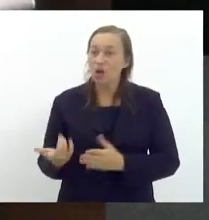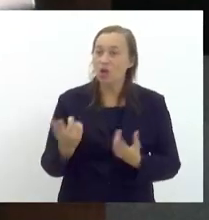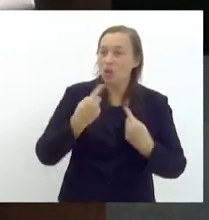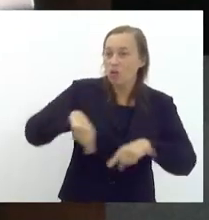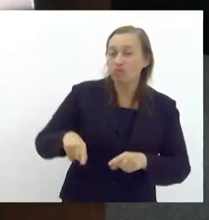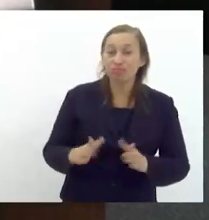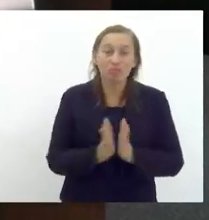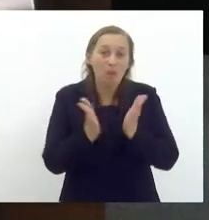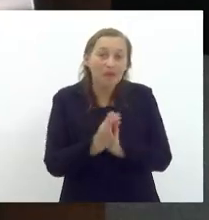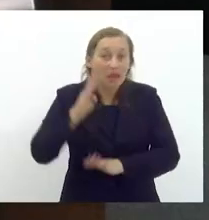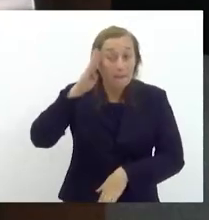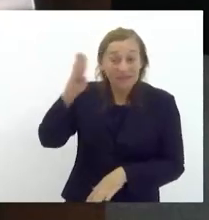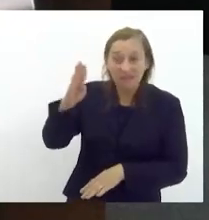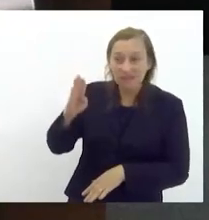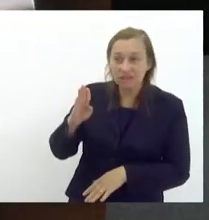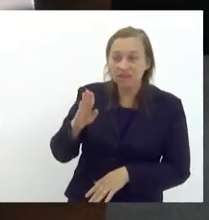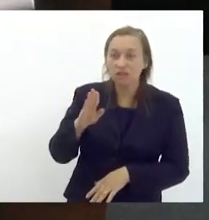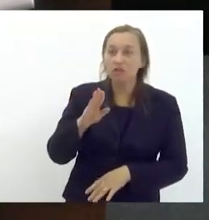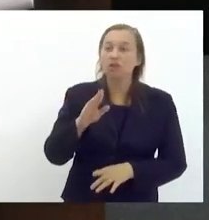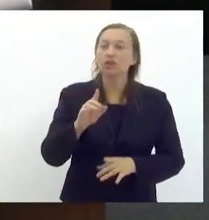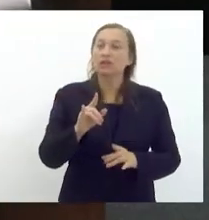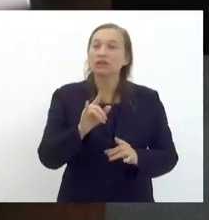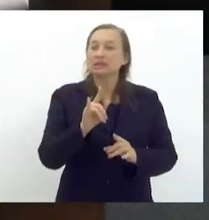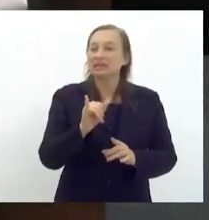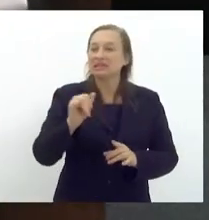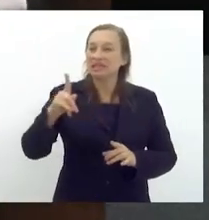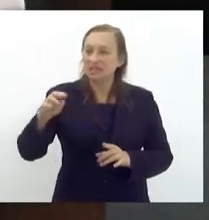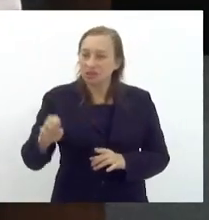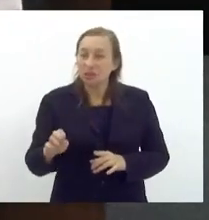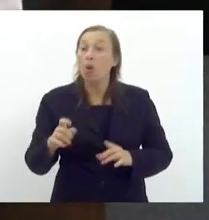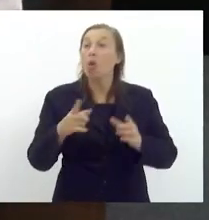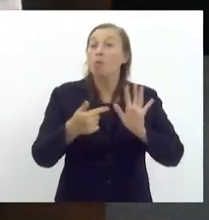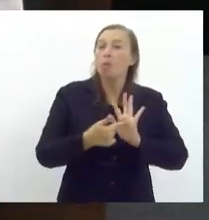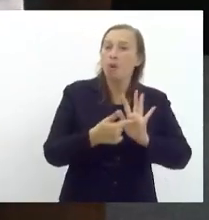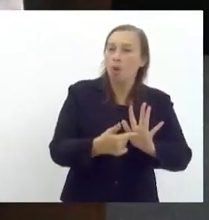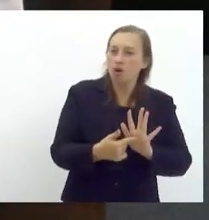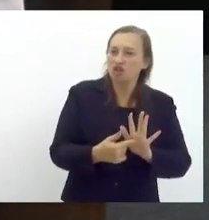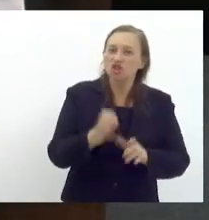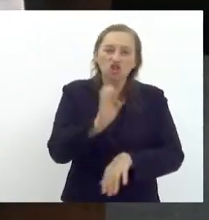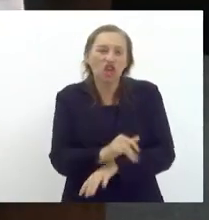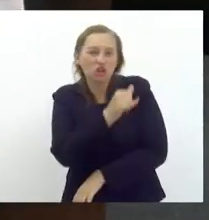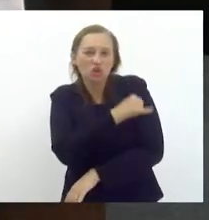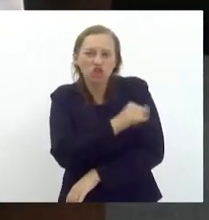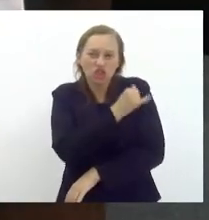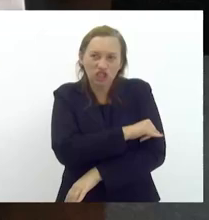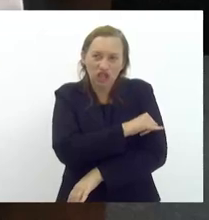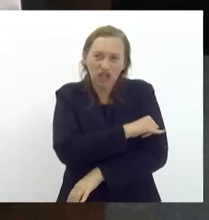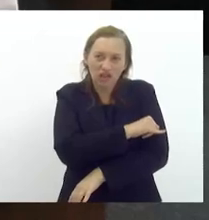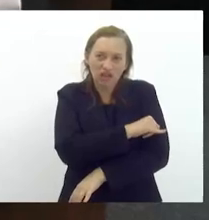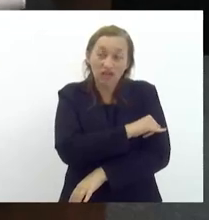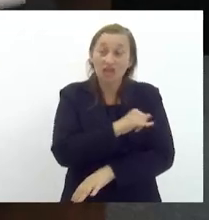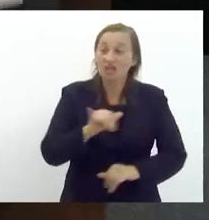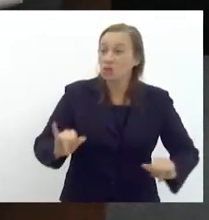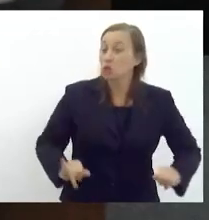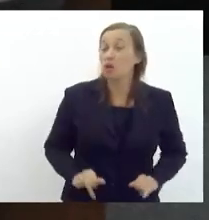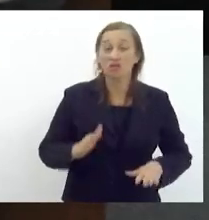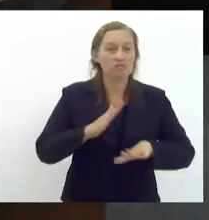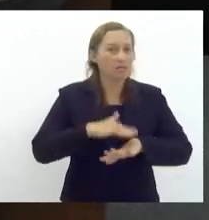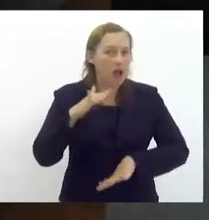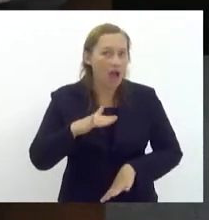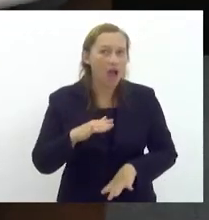é fundamental os dados do último censo mostram na realidade confirmam que o Estado do Rio de Janeiro é um dos que mais sofre